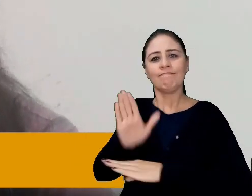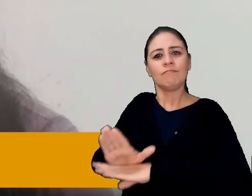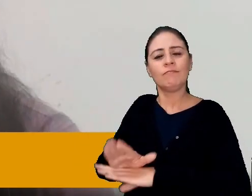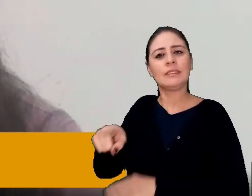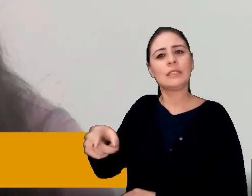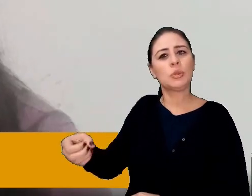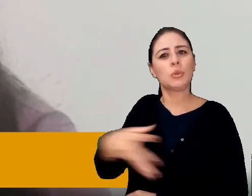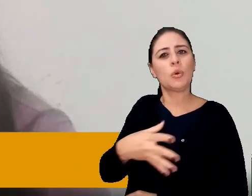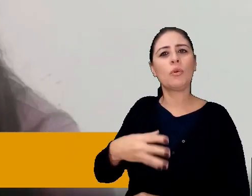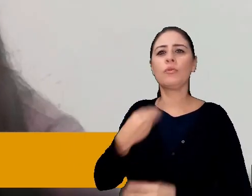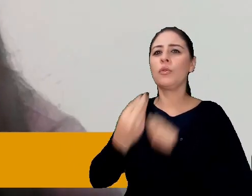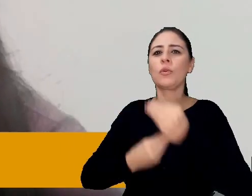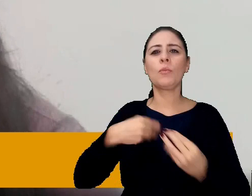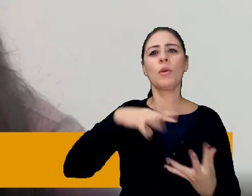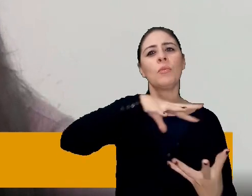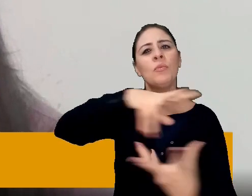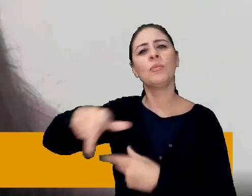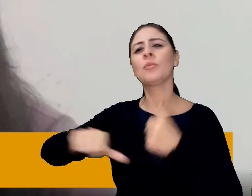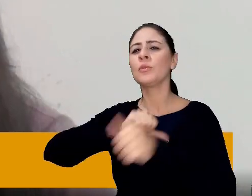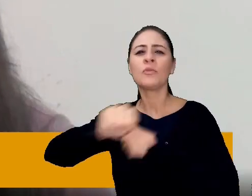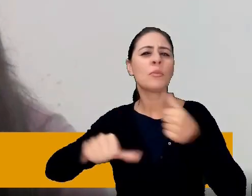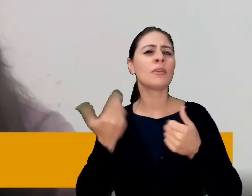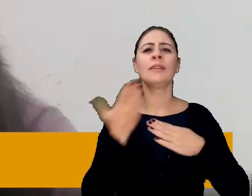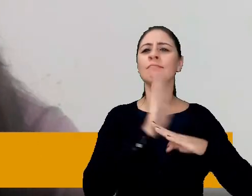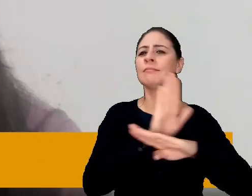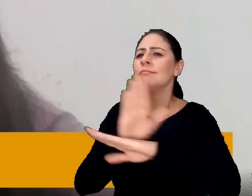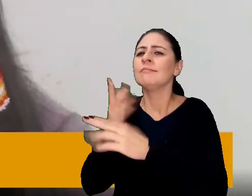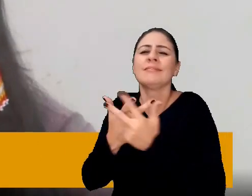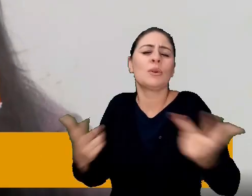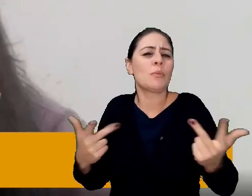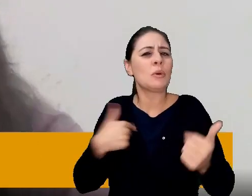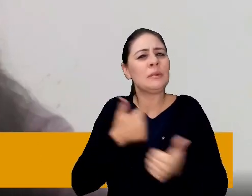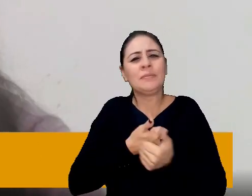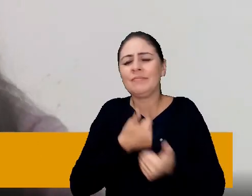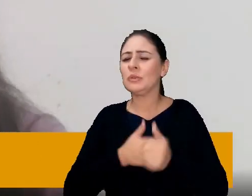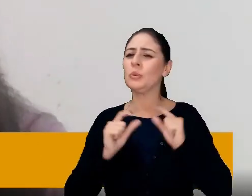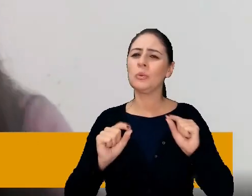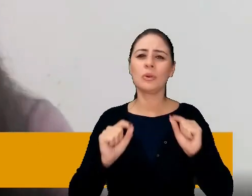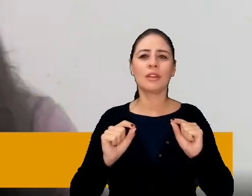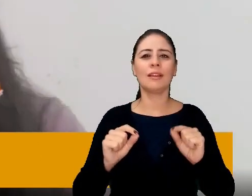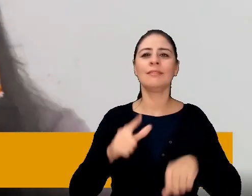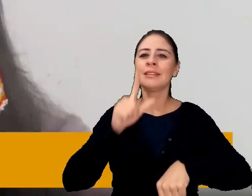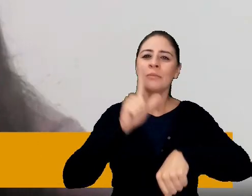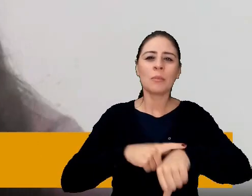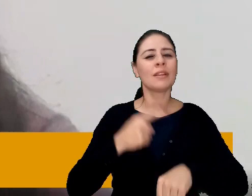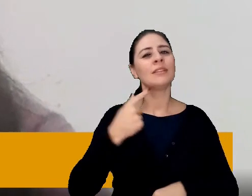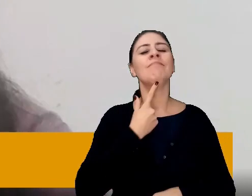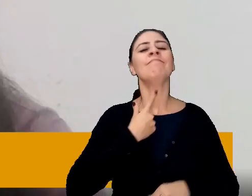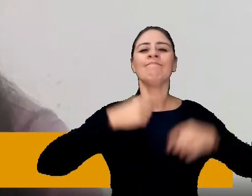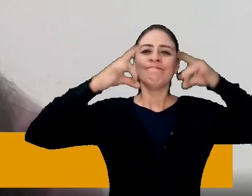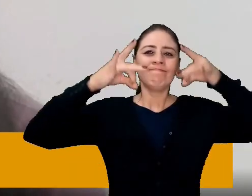fazer pelos outros, pela nova geração? O que eu vou fazer para eu mudar o mundo? O que eu posso fazer? Alguma coisinha que eu posso